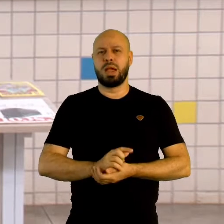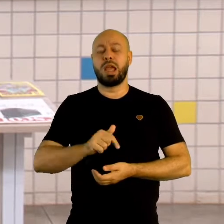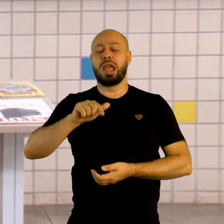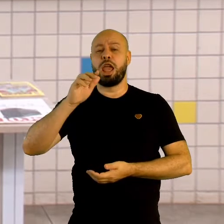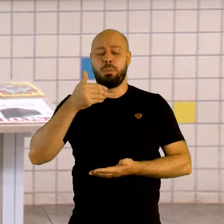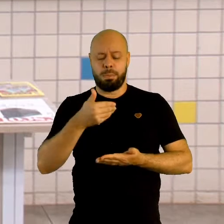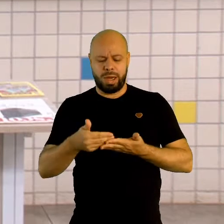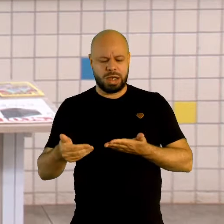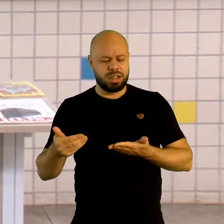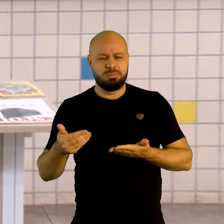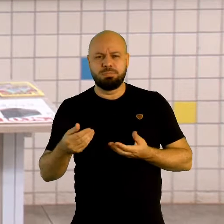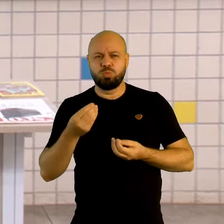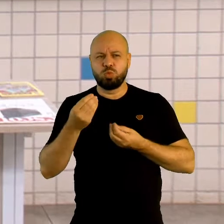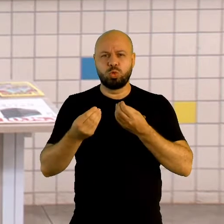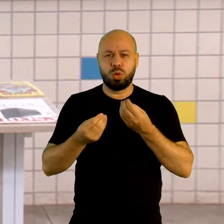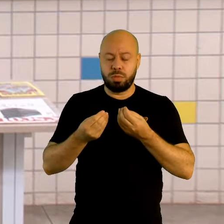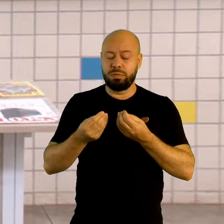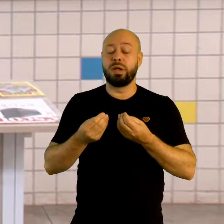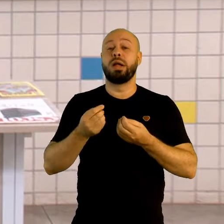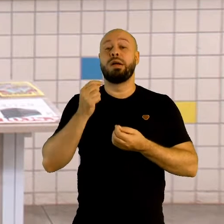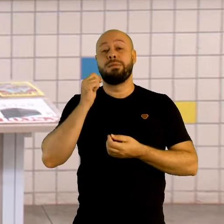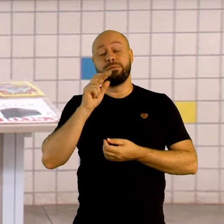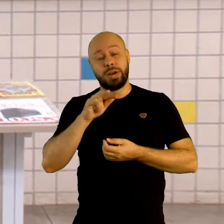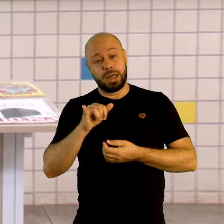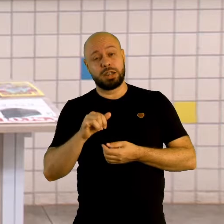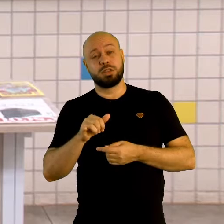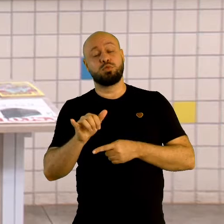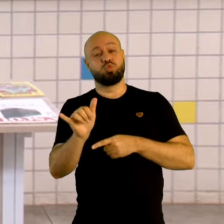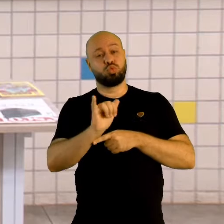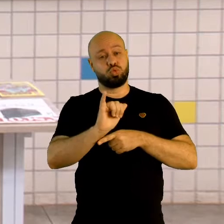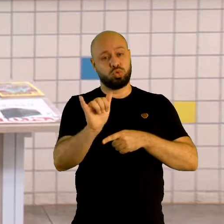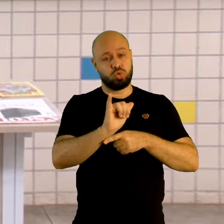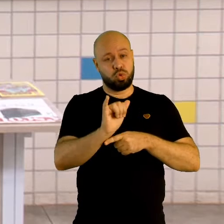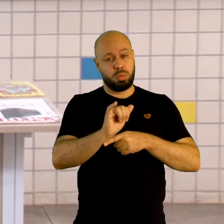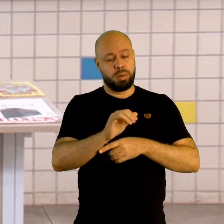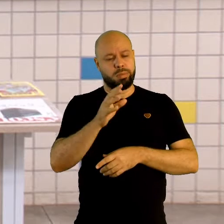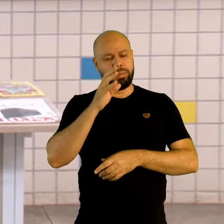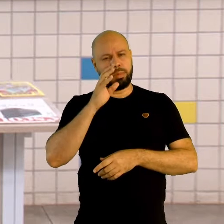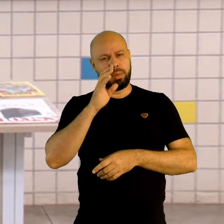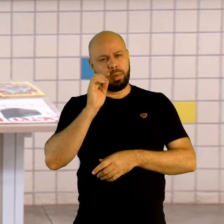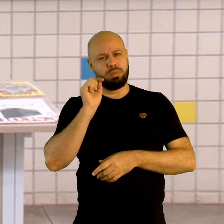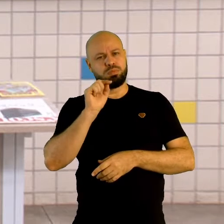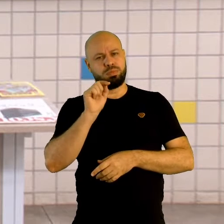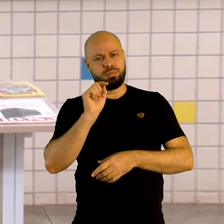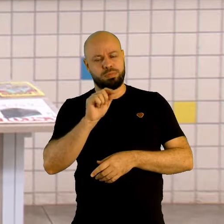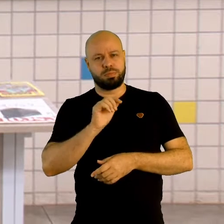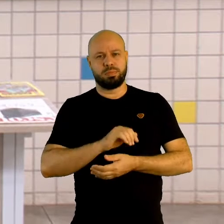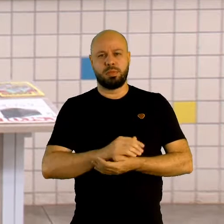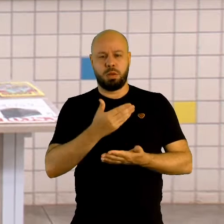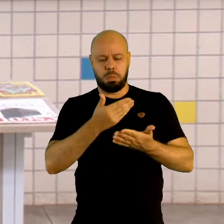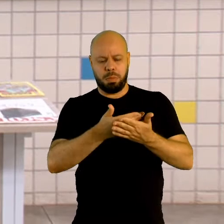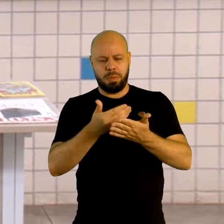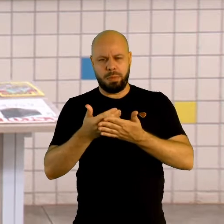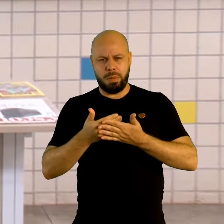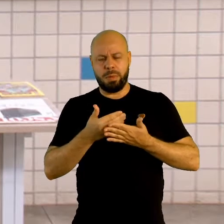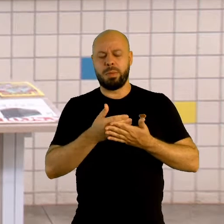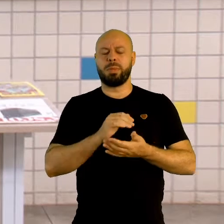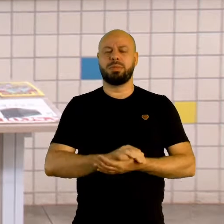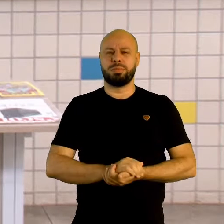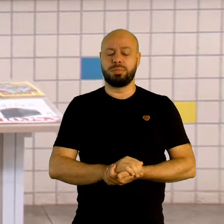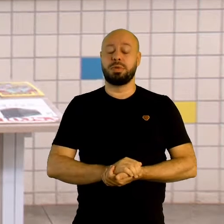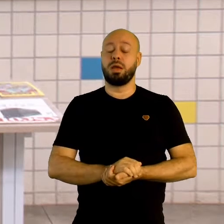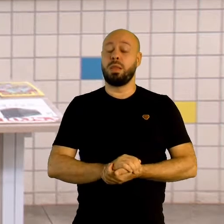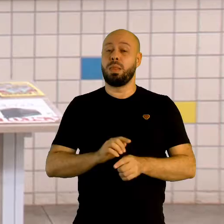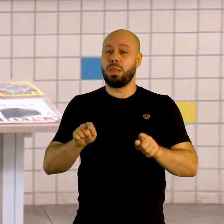as aulas, favor acessar o canal do YouTube, que todas as aulas estão lá, bem como a plataforma